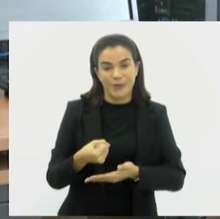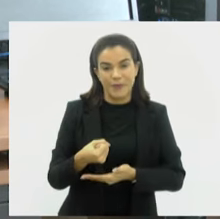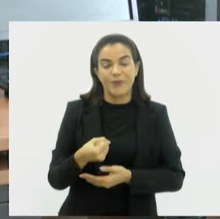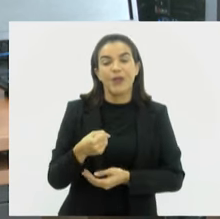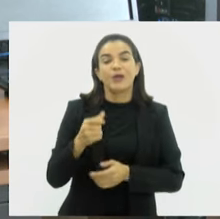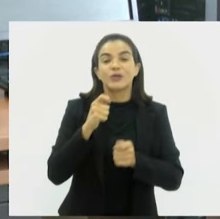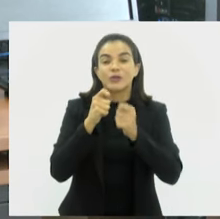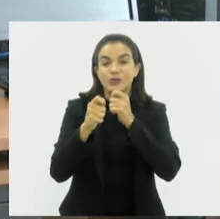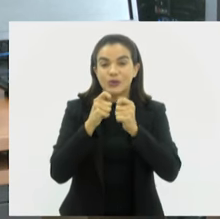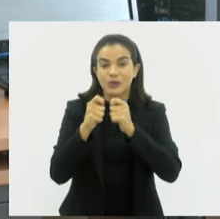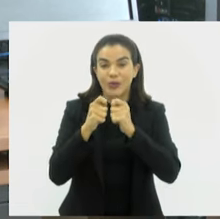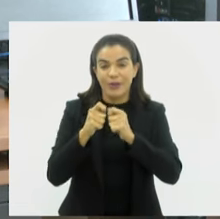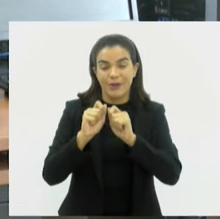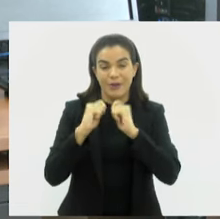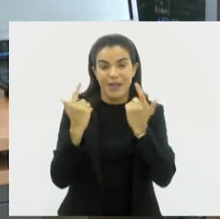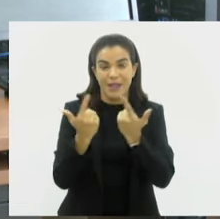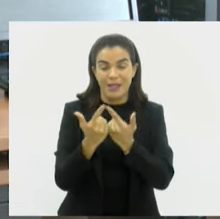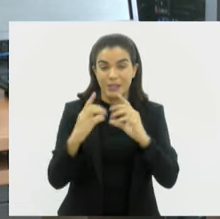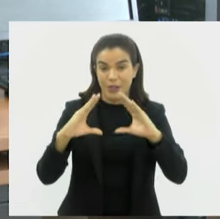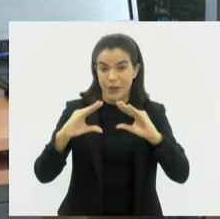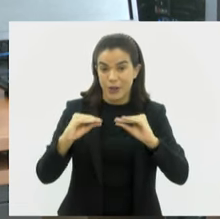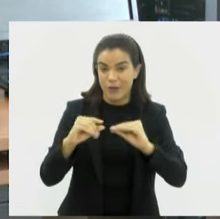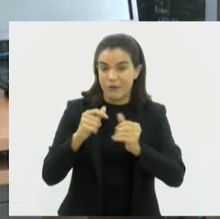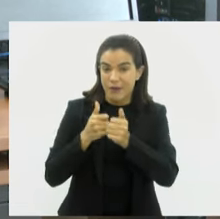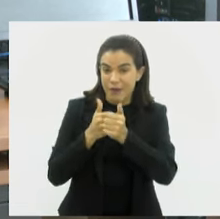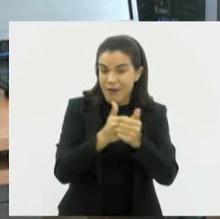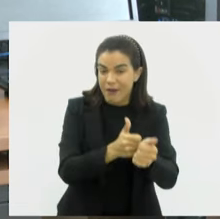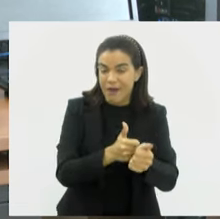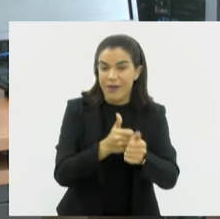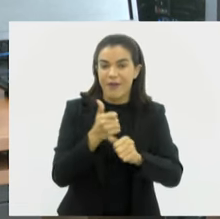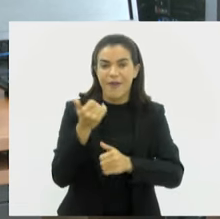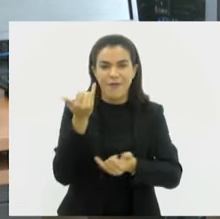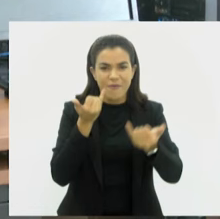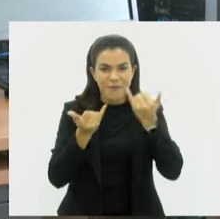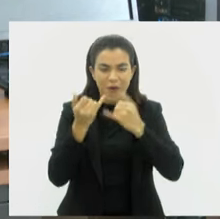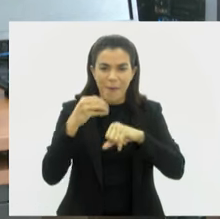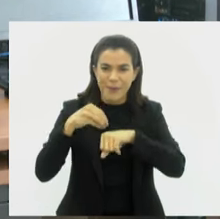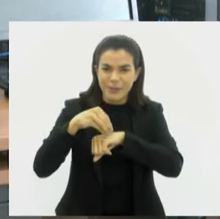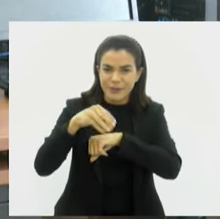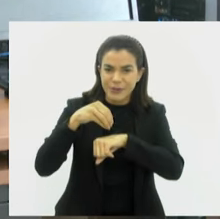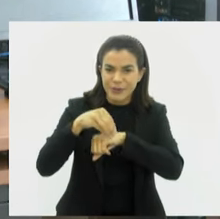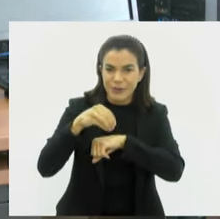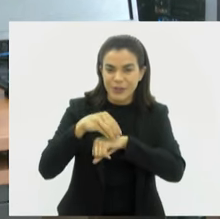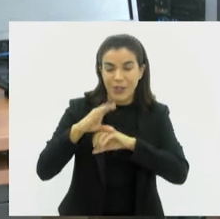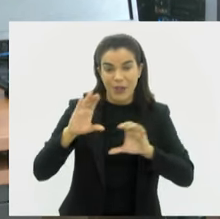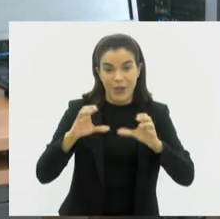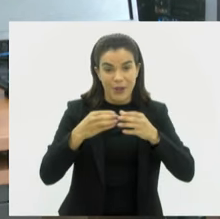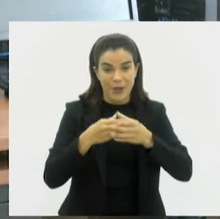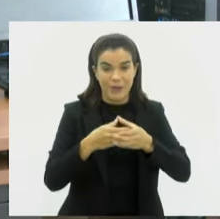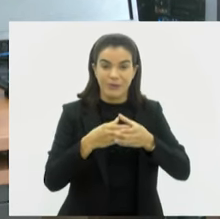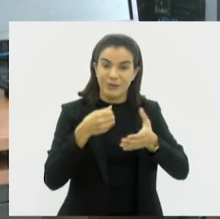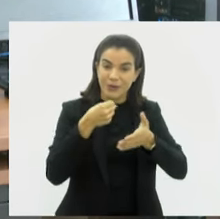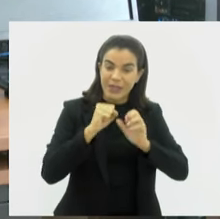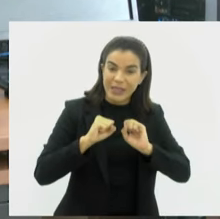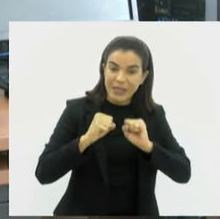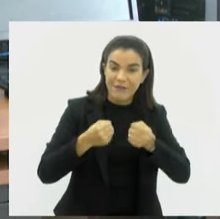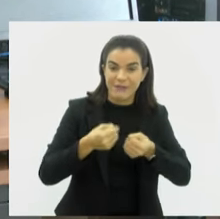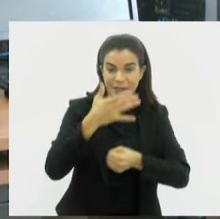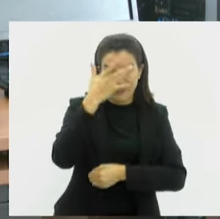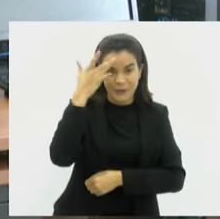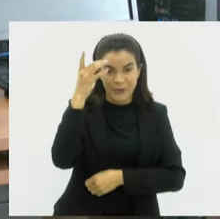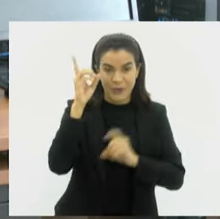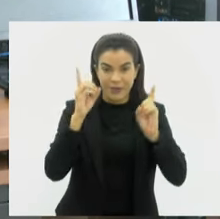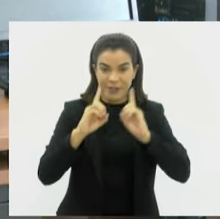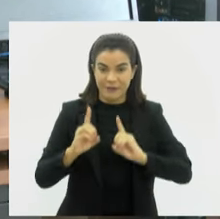da Alerj, às 9h30 da noite, você acompanha todas as informações dessas ações que a Comissão de Defesa da Pessoa com Deficiência aqui da Alerj vai